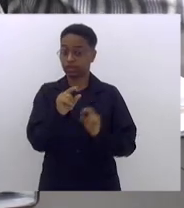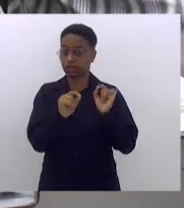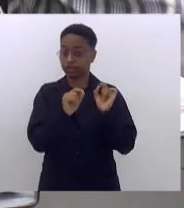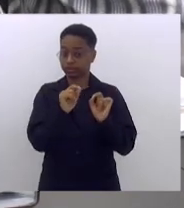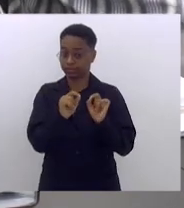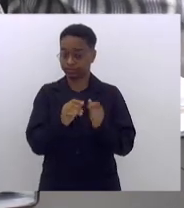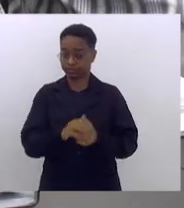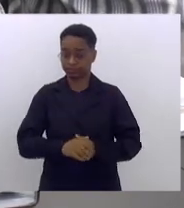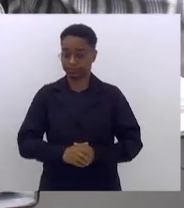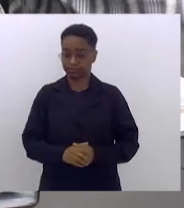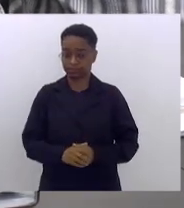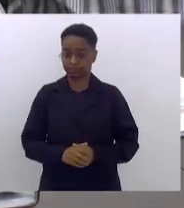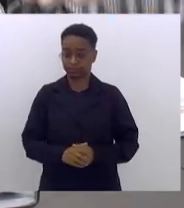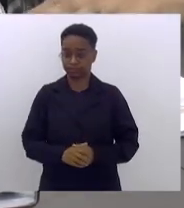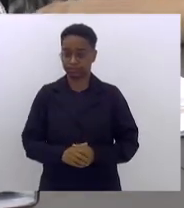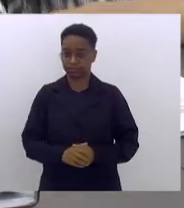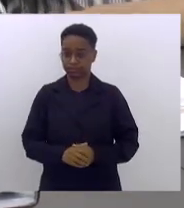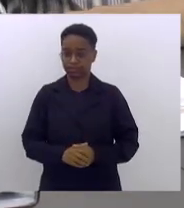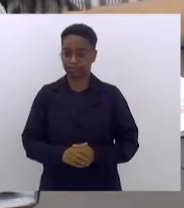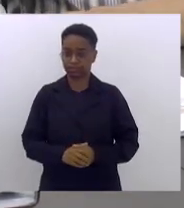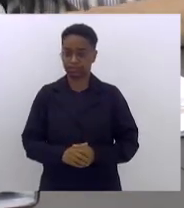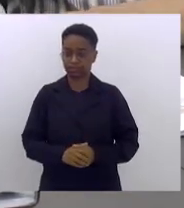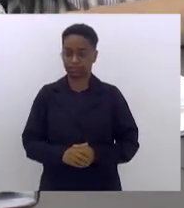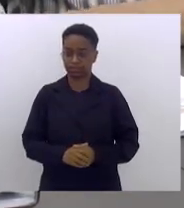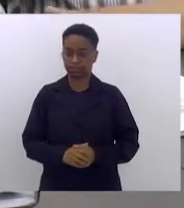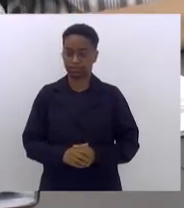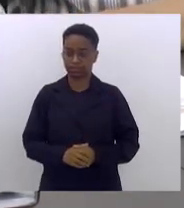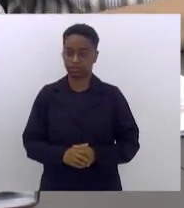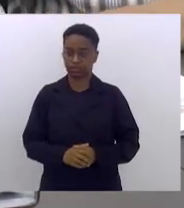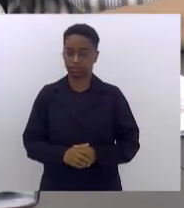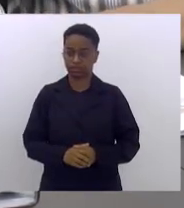seguinte, que